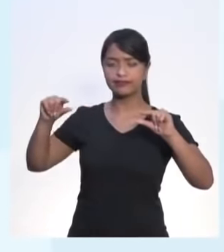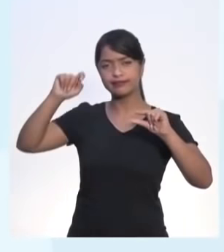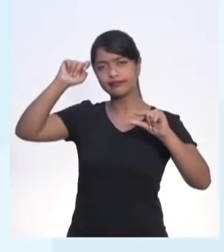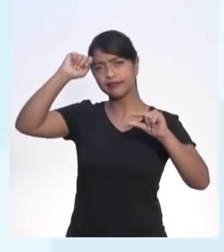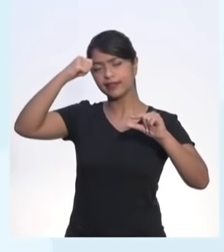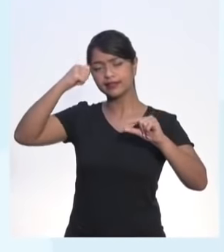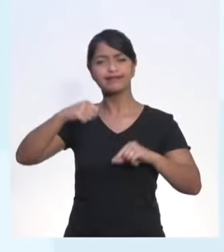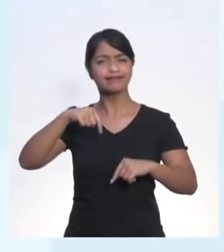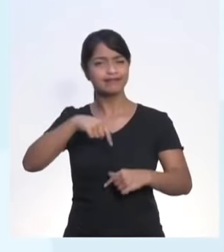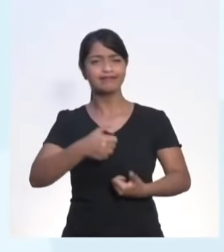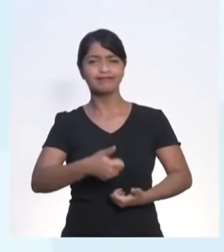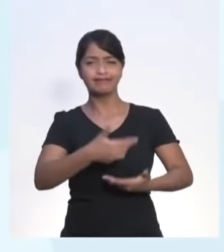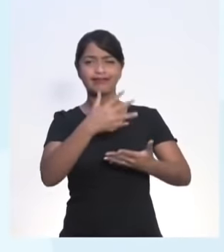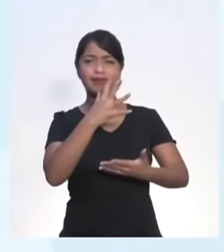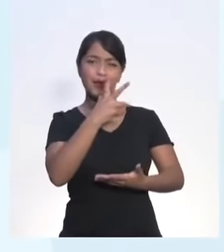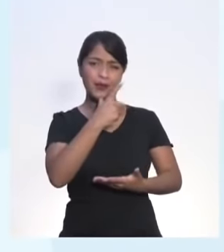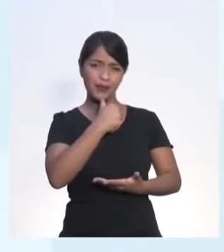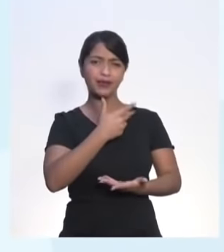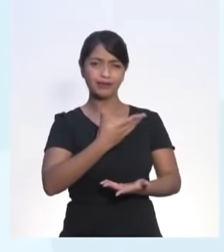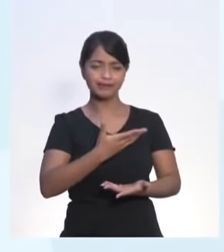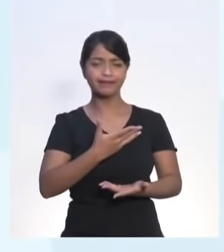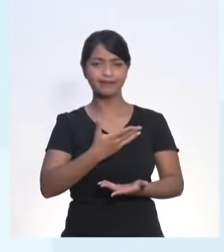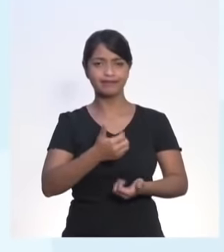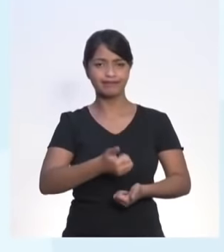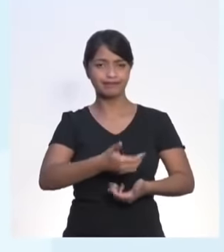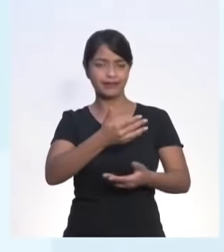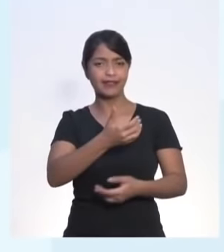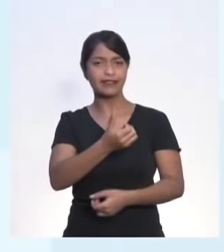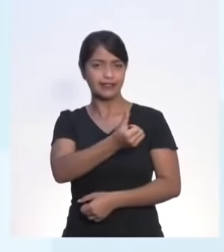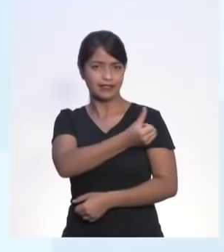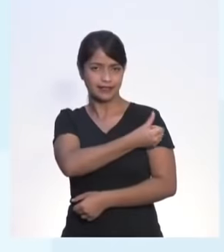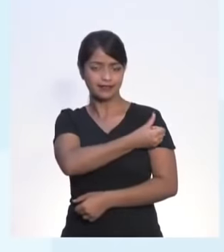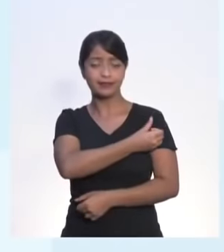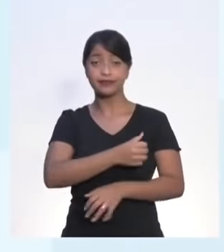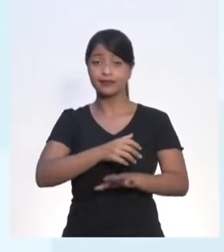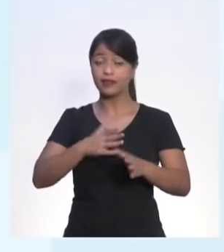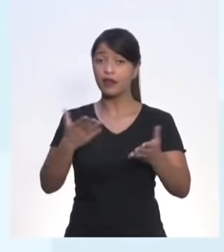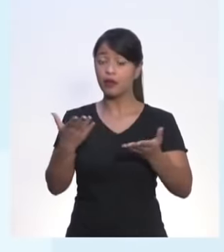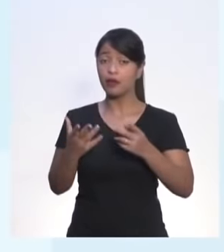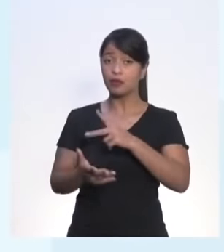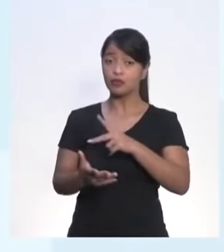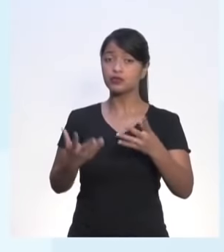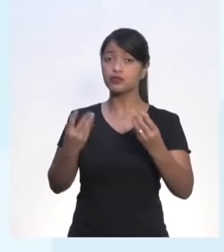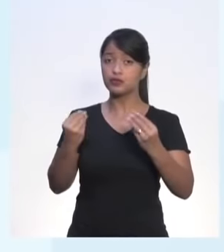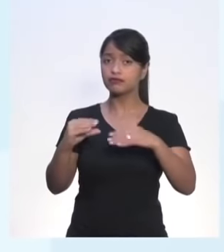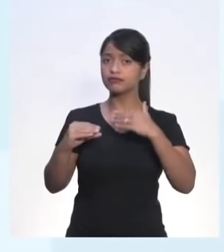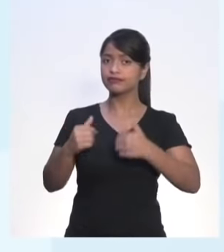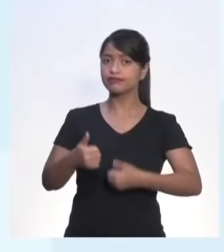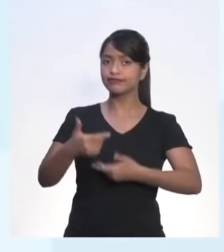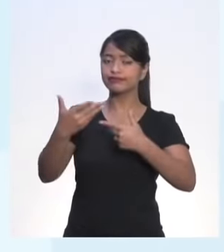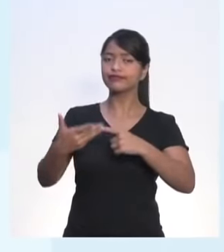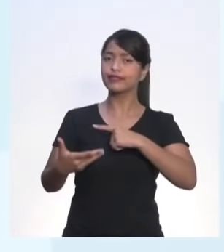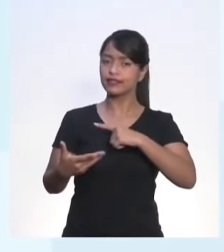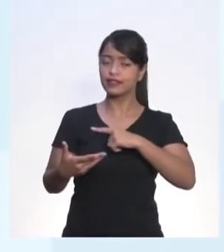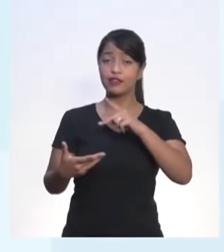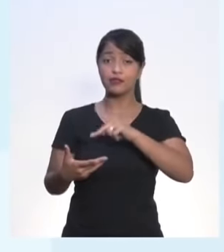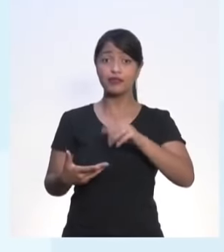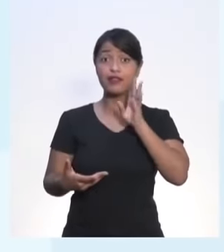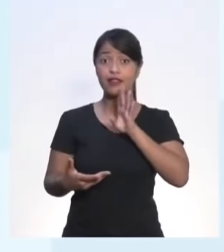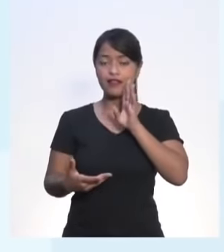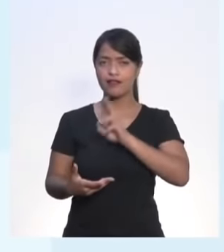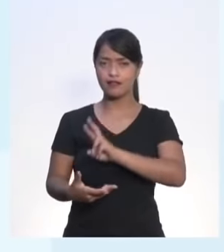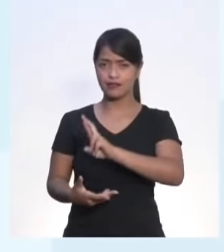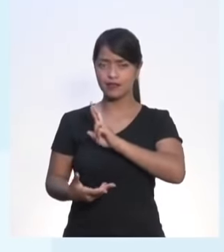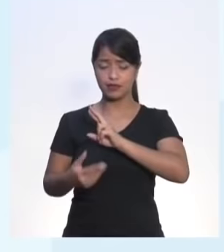será demora que pra se subir leu um isso? Pouquinho, né? O chat do sexto é, ano. É, mas agora os professores estão participando bastante. Até um professor bem legal falando assim,